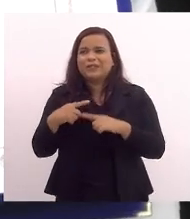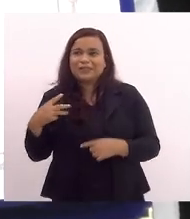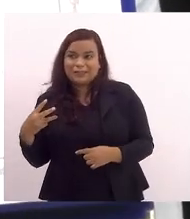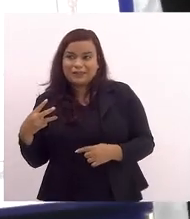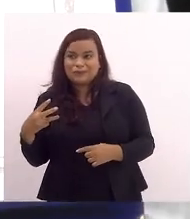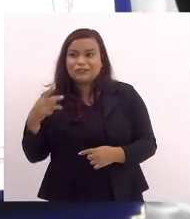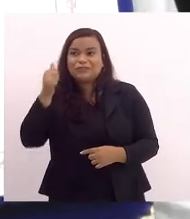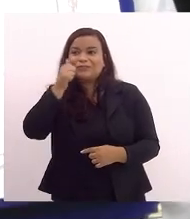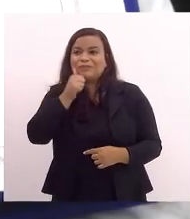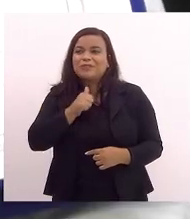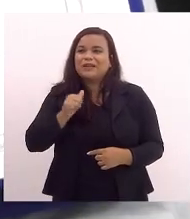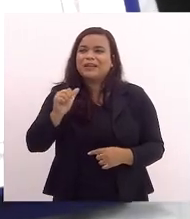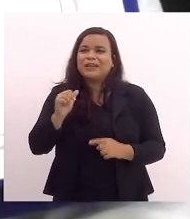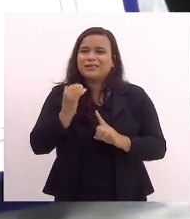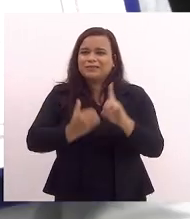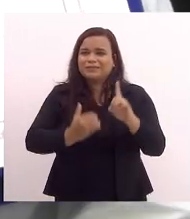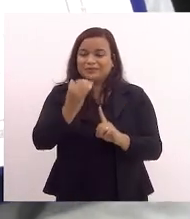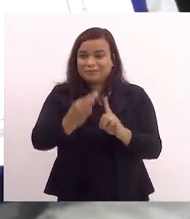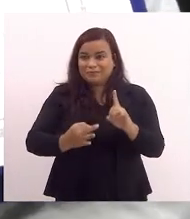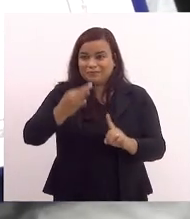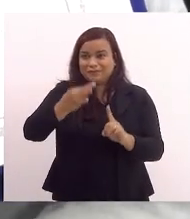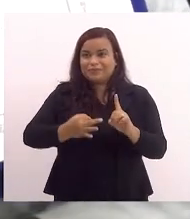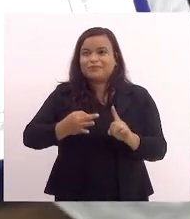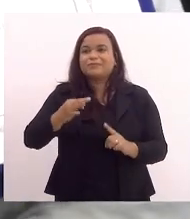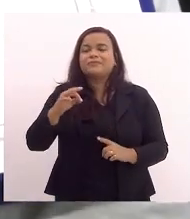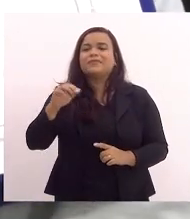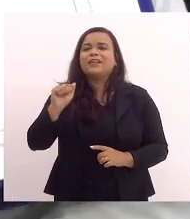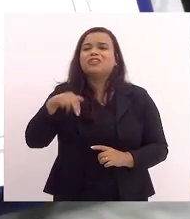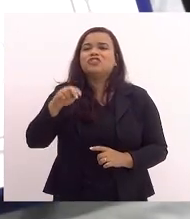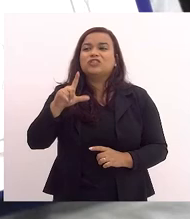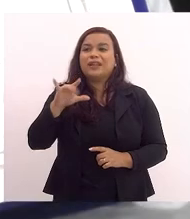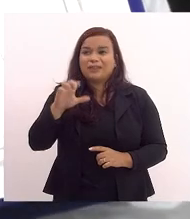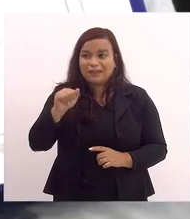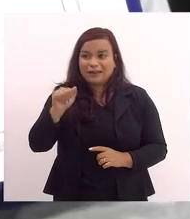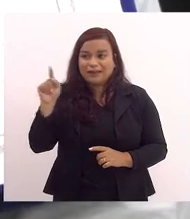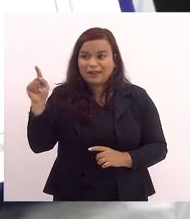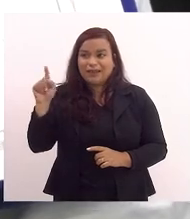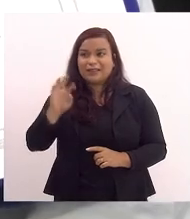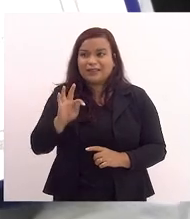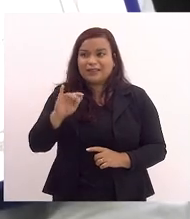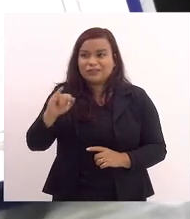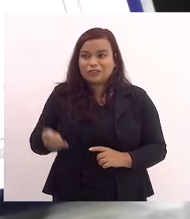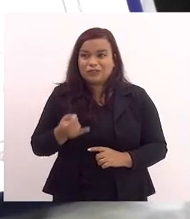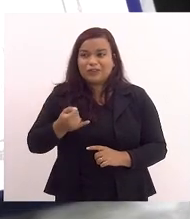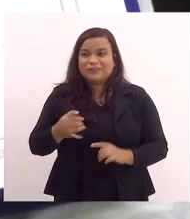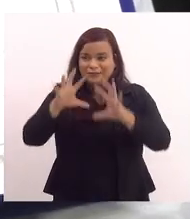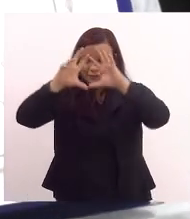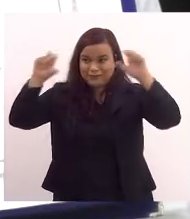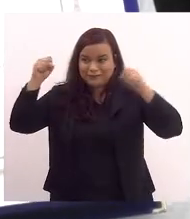desembargadora Maria Angélica Guerra Guedes, do TJRJ, que ela fala o seguinte: